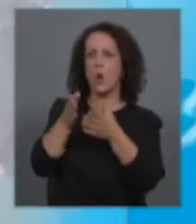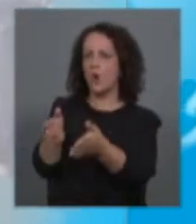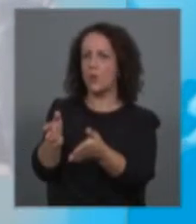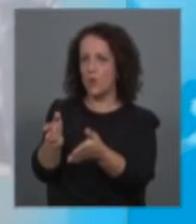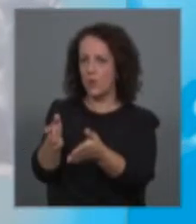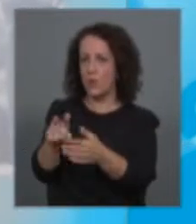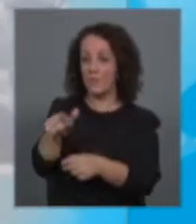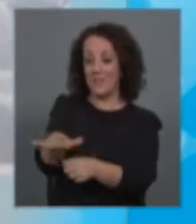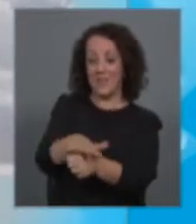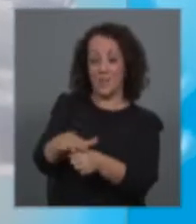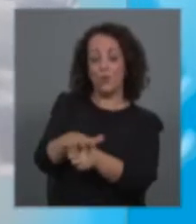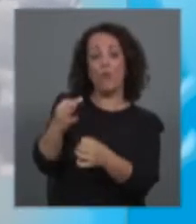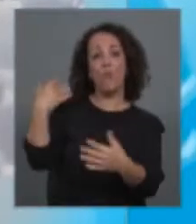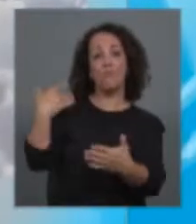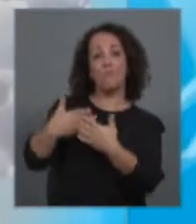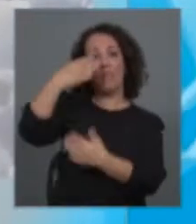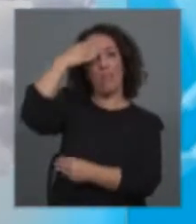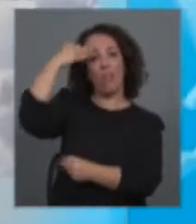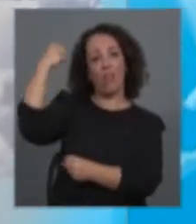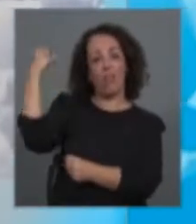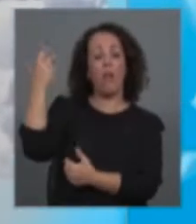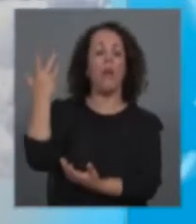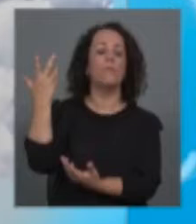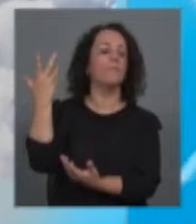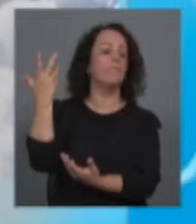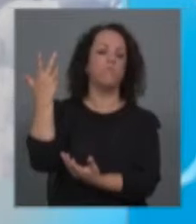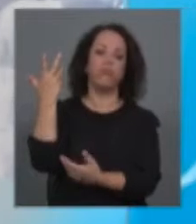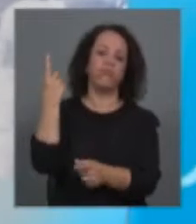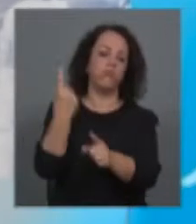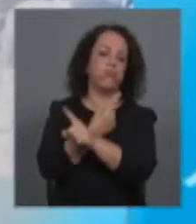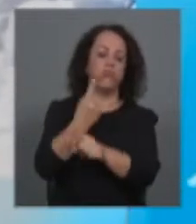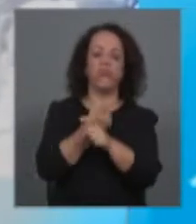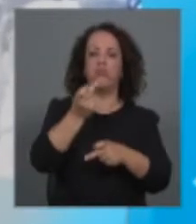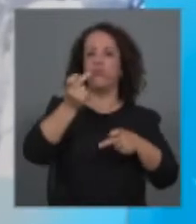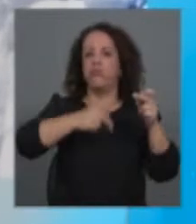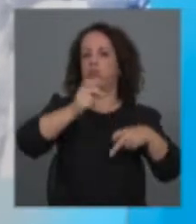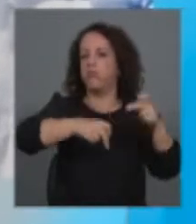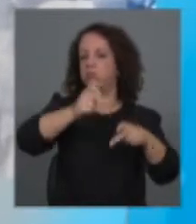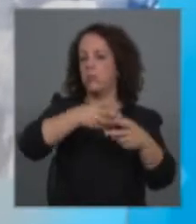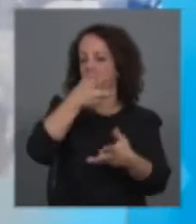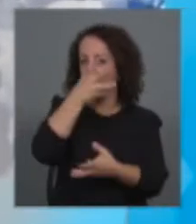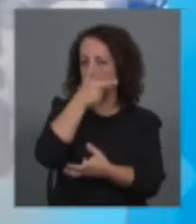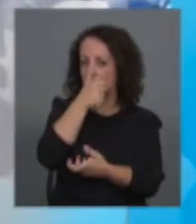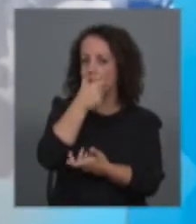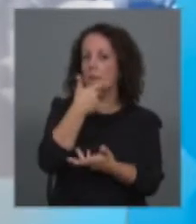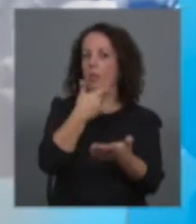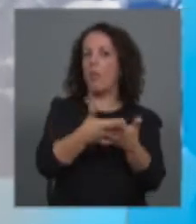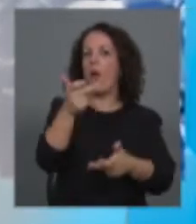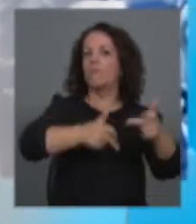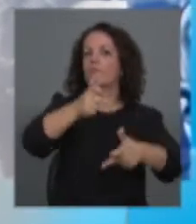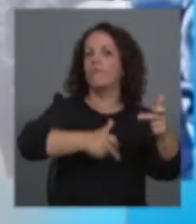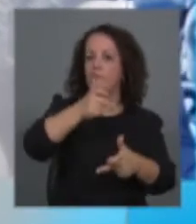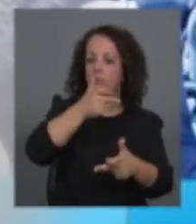situação que ficou esquecida. Ficou esquecida com os acontecimentos todos que estamos a viver, infelizmente, e que nos